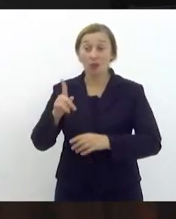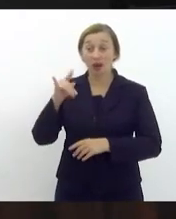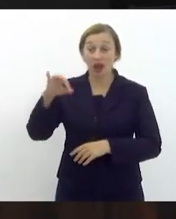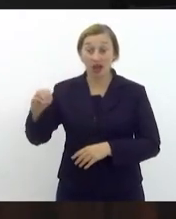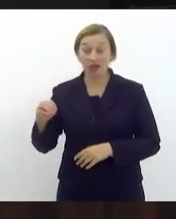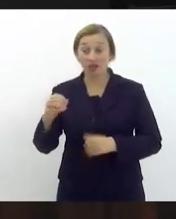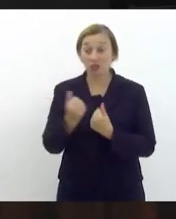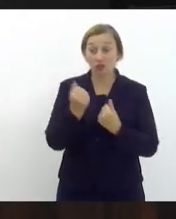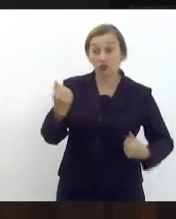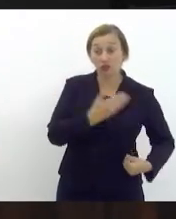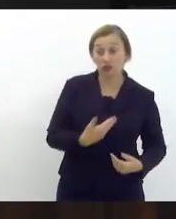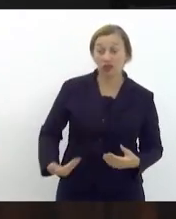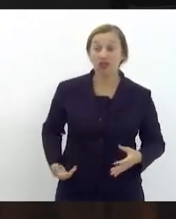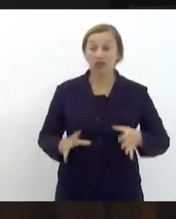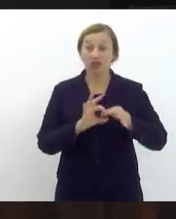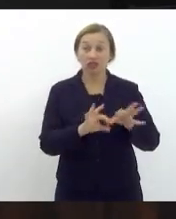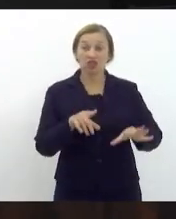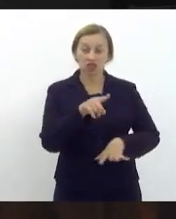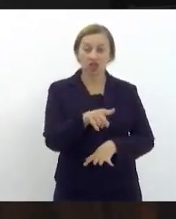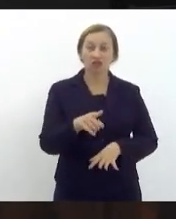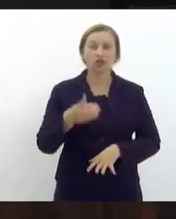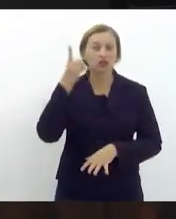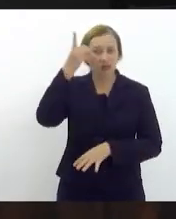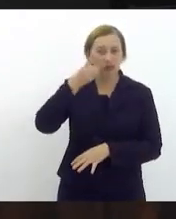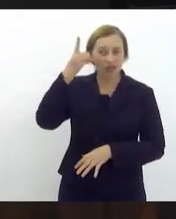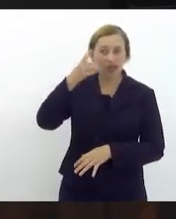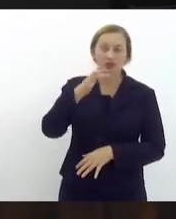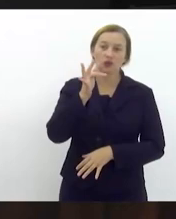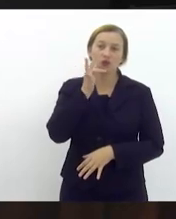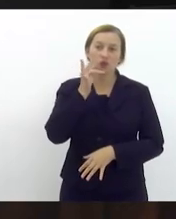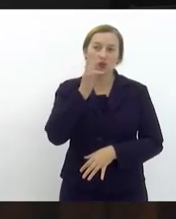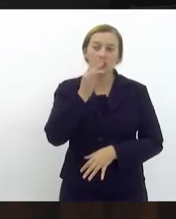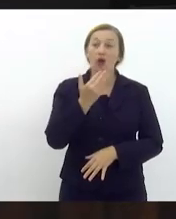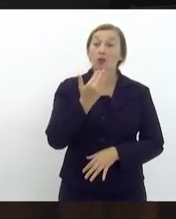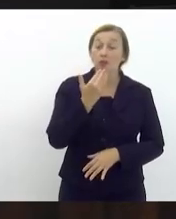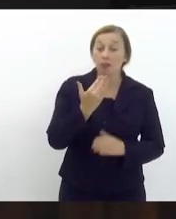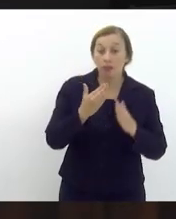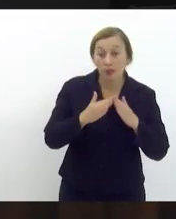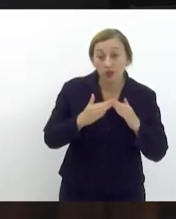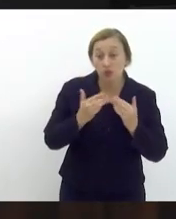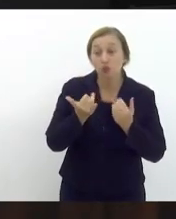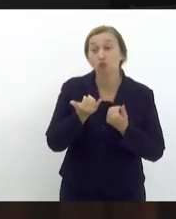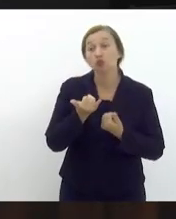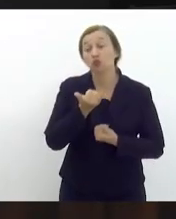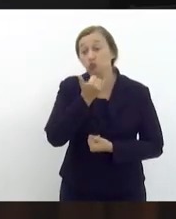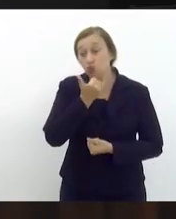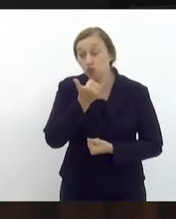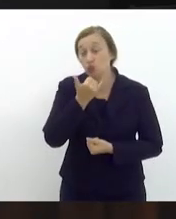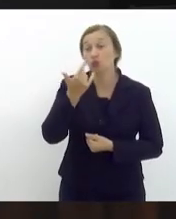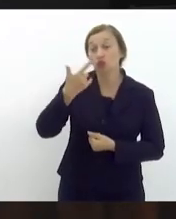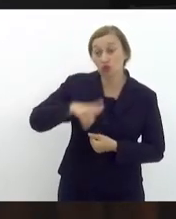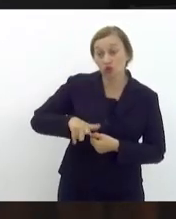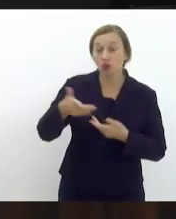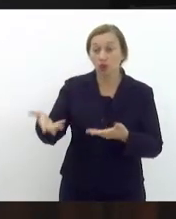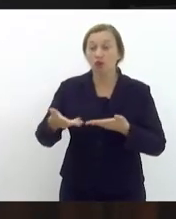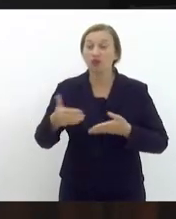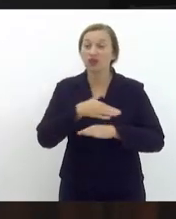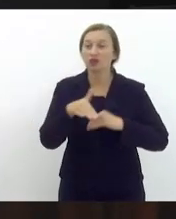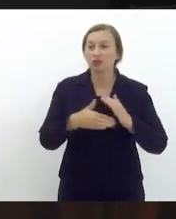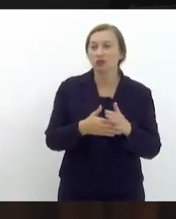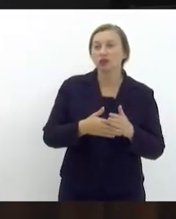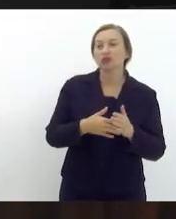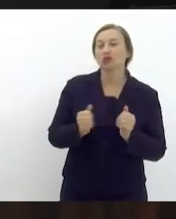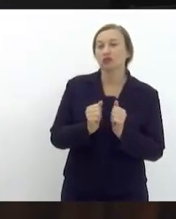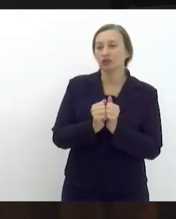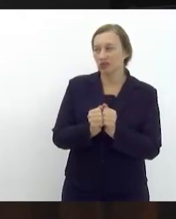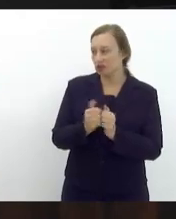vice-governador e deixo vocês aqui com o deputado Jorge Felipe Neto desculpas e mais uma vez convido a todos vocês a